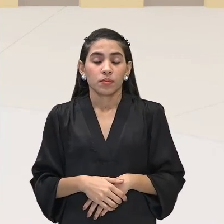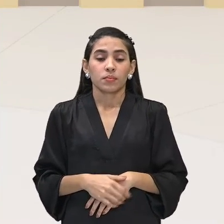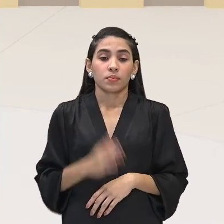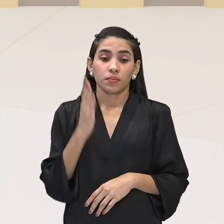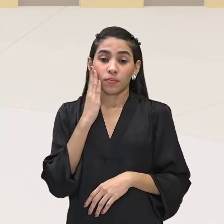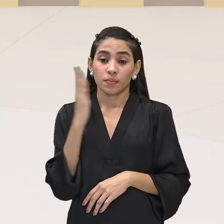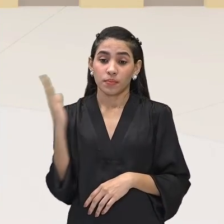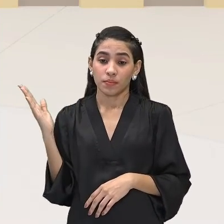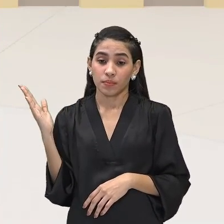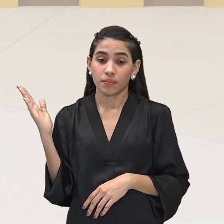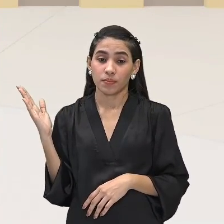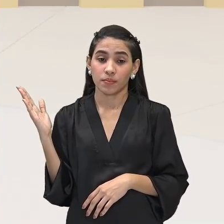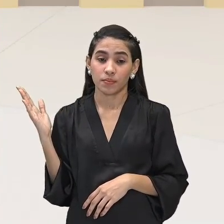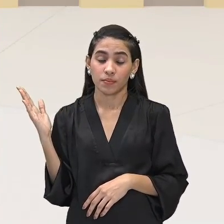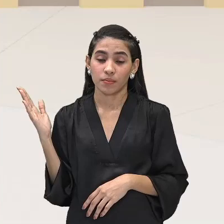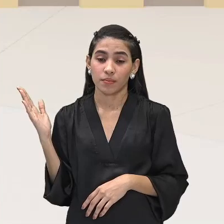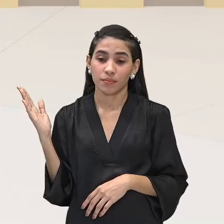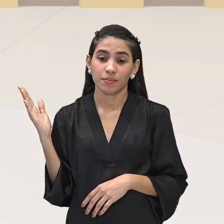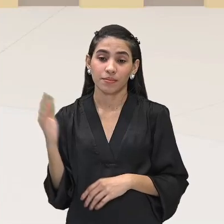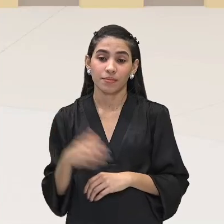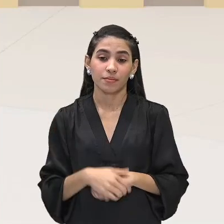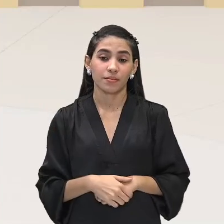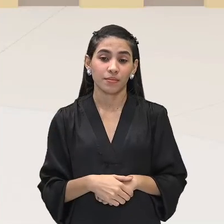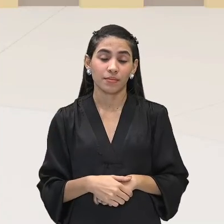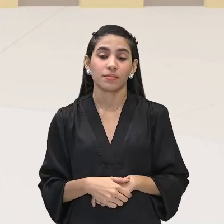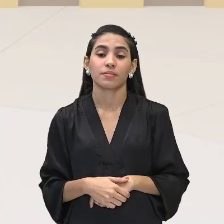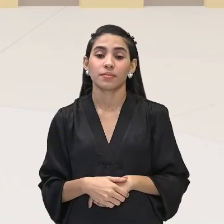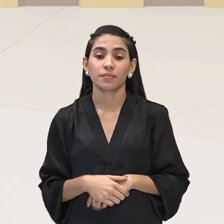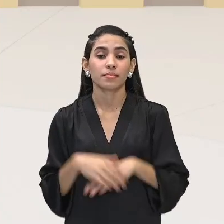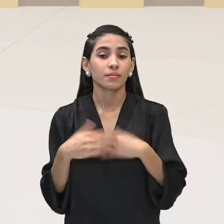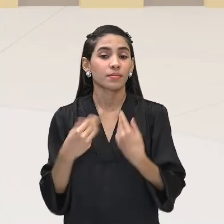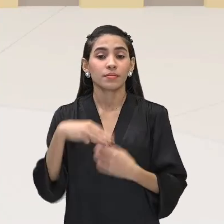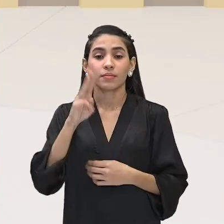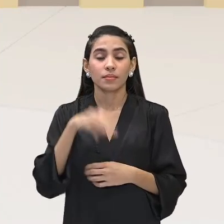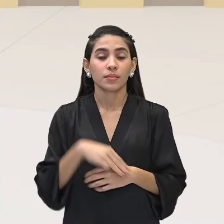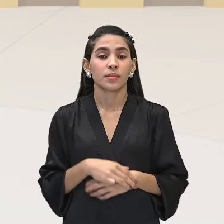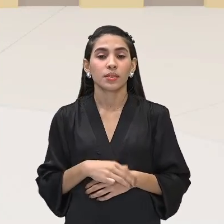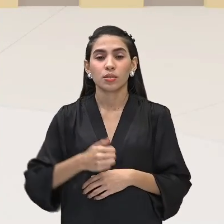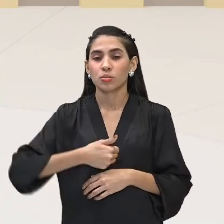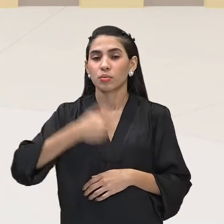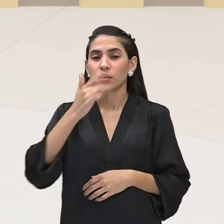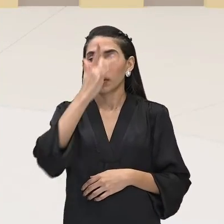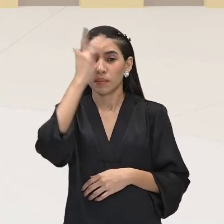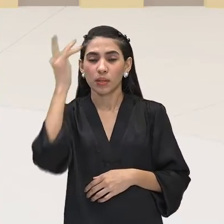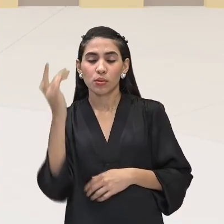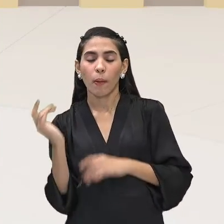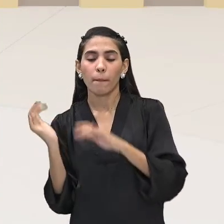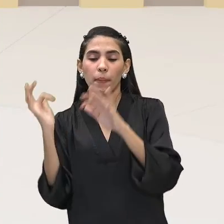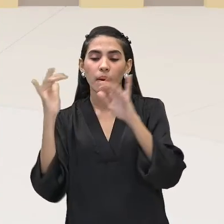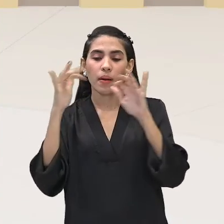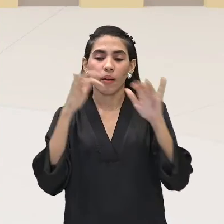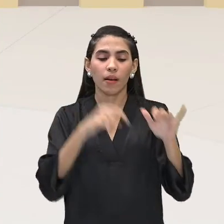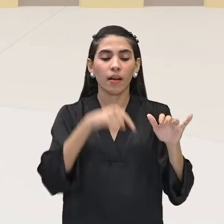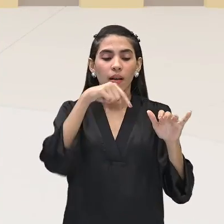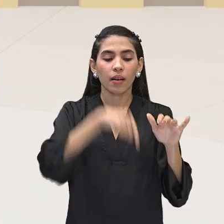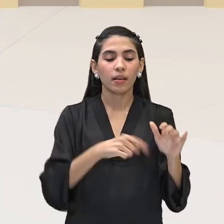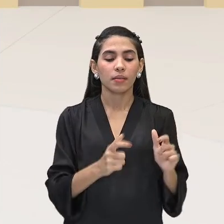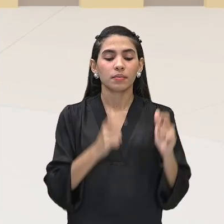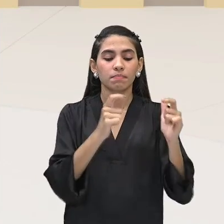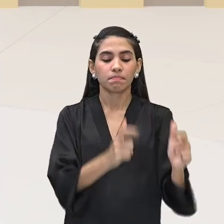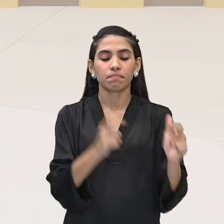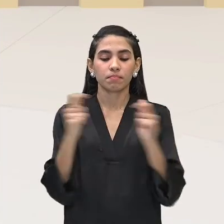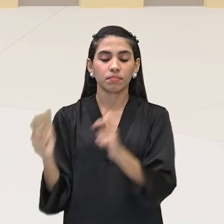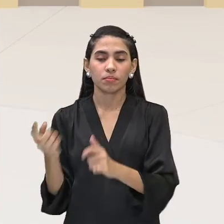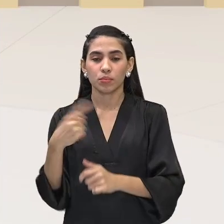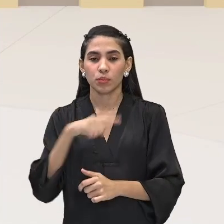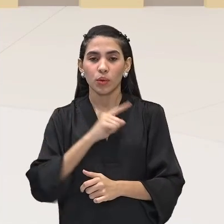então, quem são esses representantes aqui, olha. São quem? As primeiras pessoas que vieram e ocuparam os espaços, né?